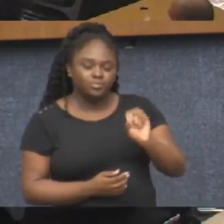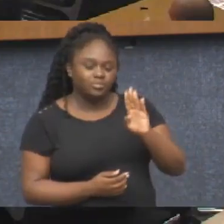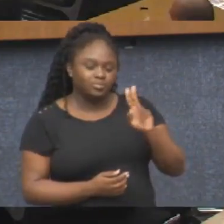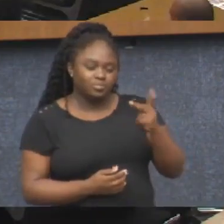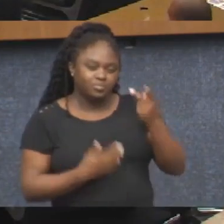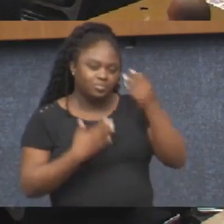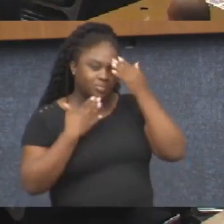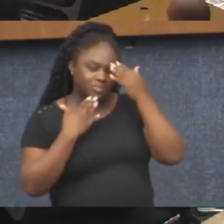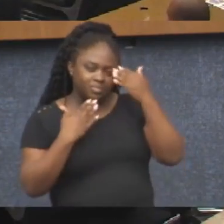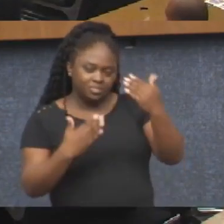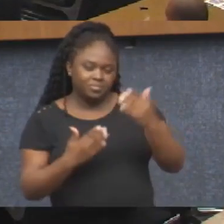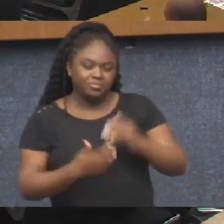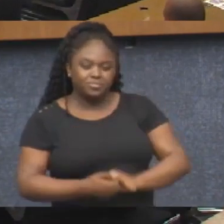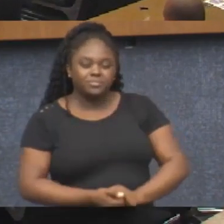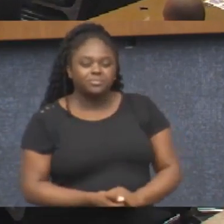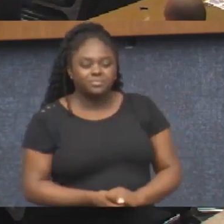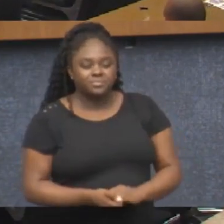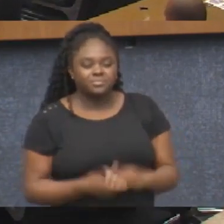obrigado e parabéns.